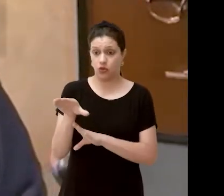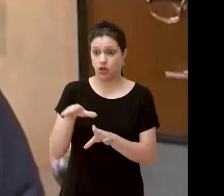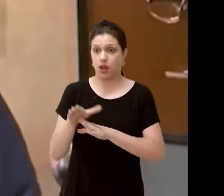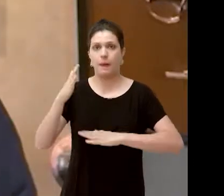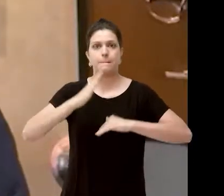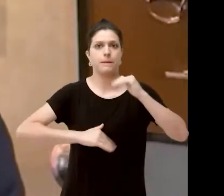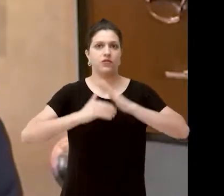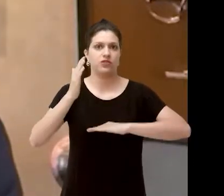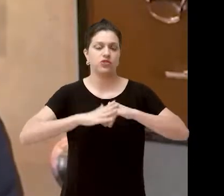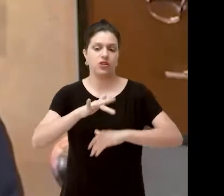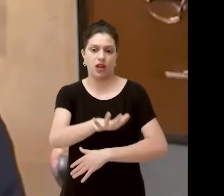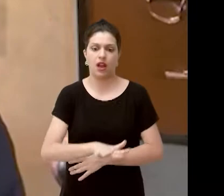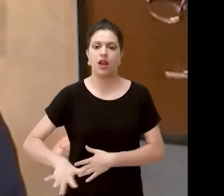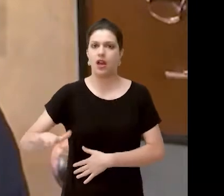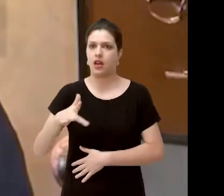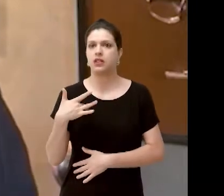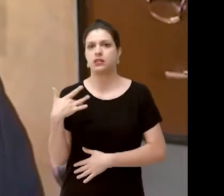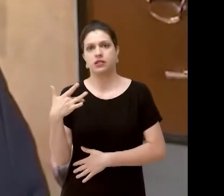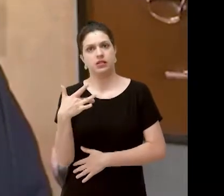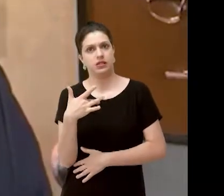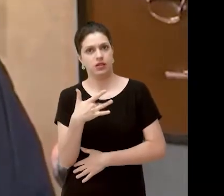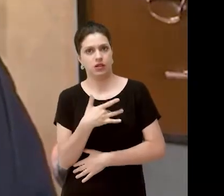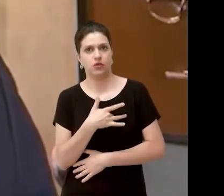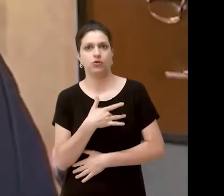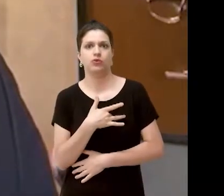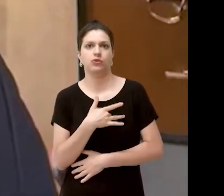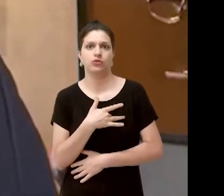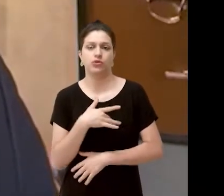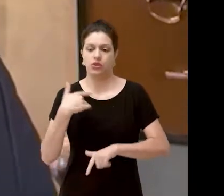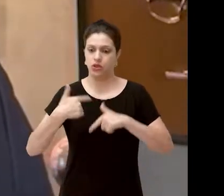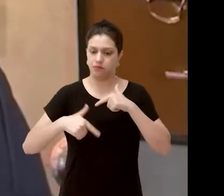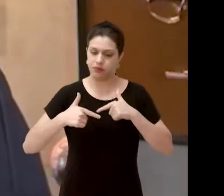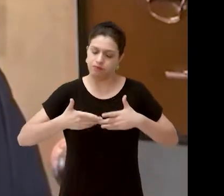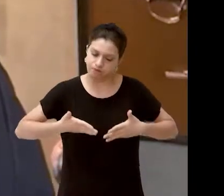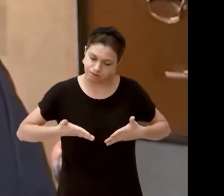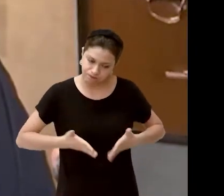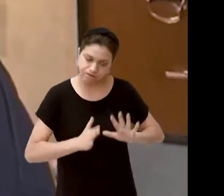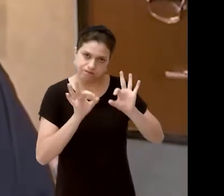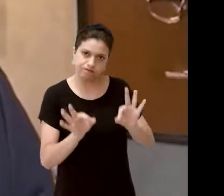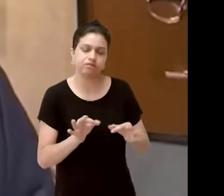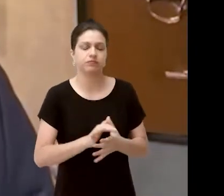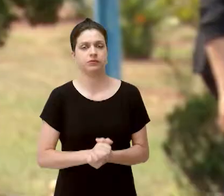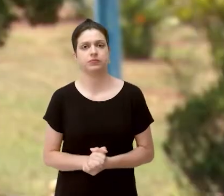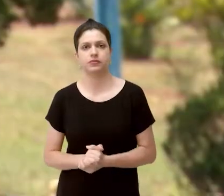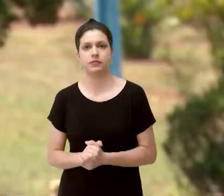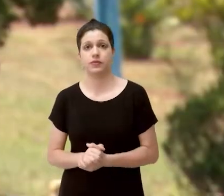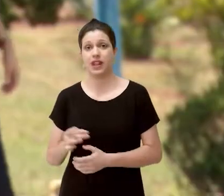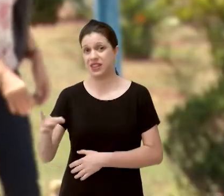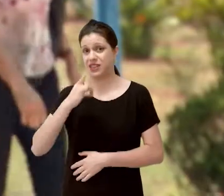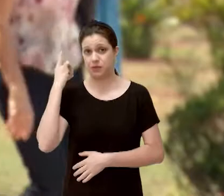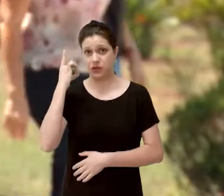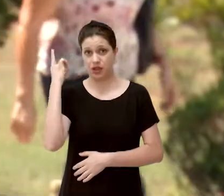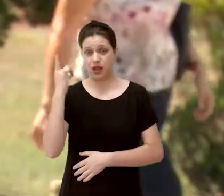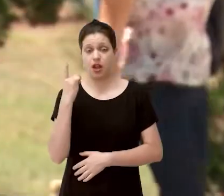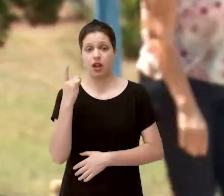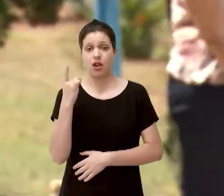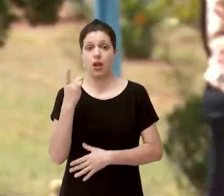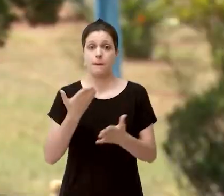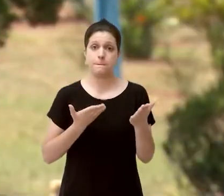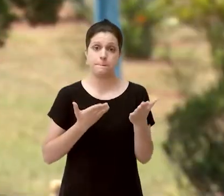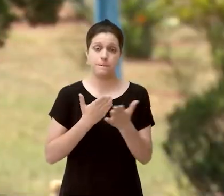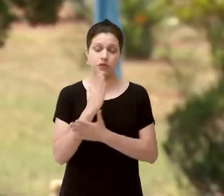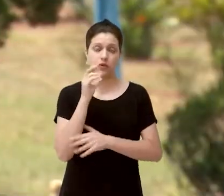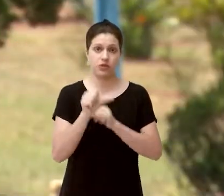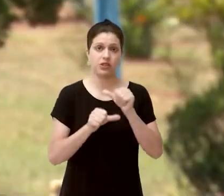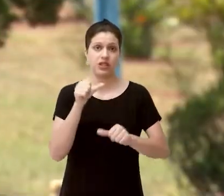os termos que orientam os profissionais da saúde, bem como as boas práticas ao parto e ao nascimento. Os deputados aprovaram